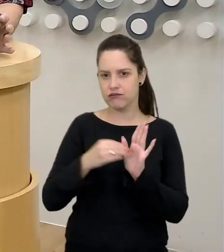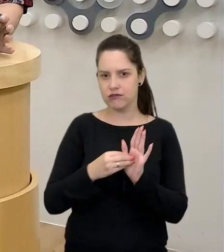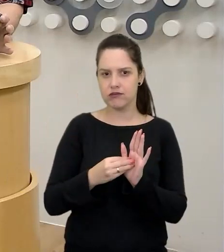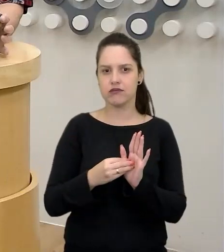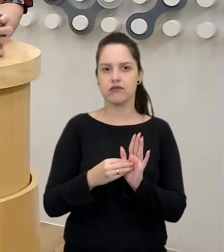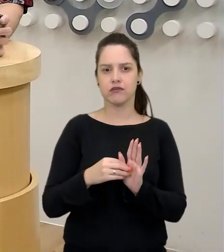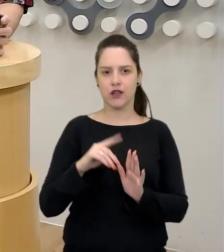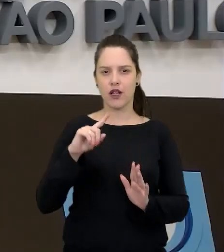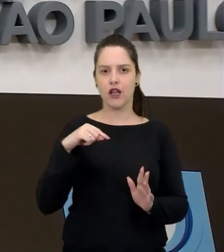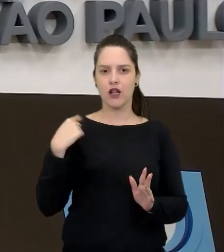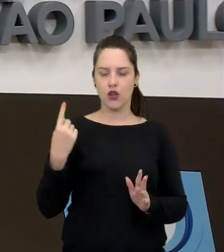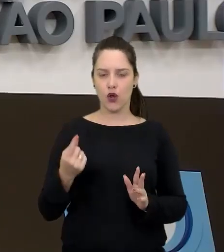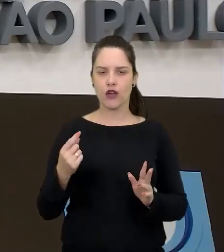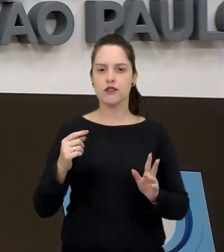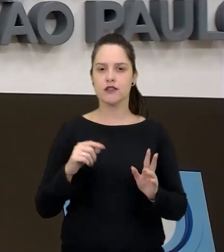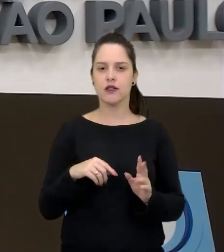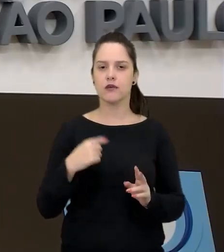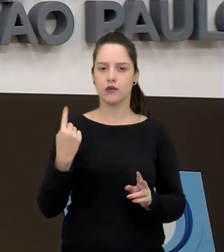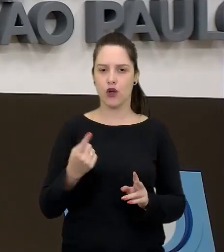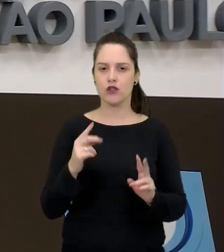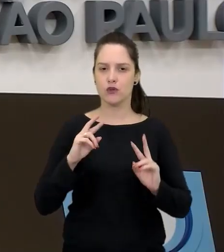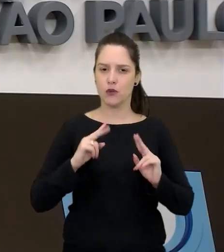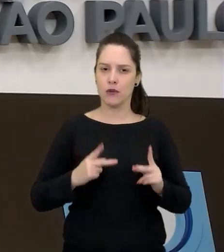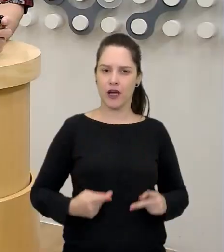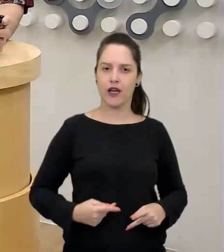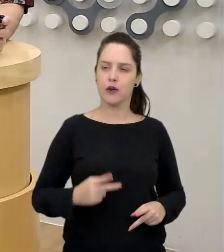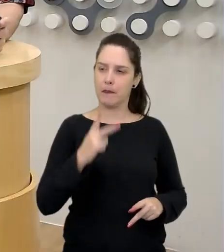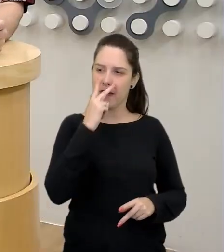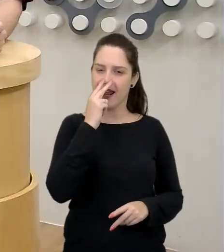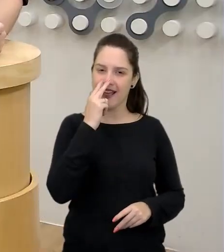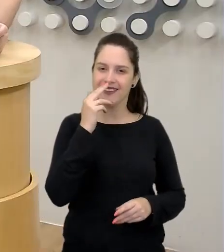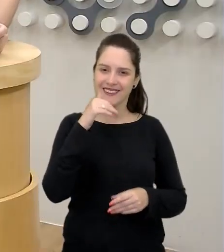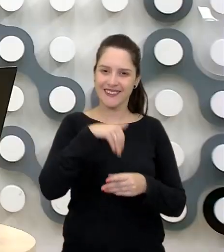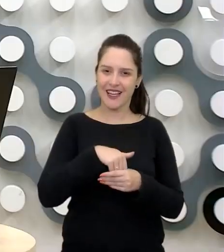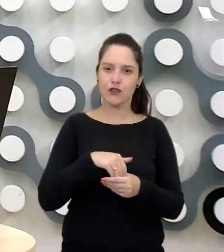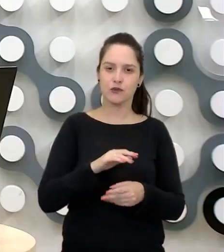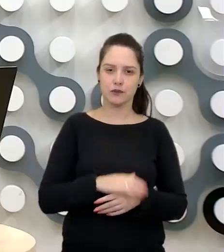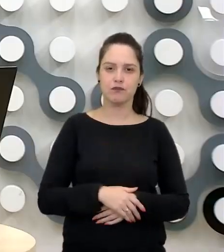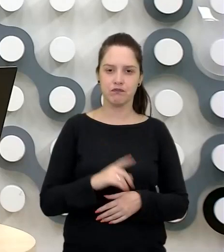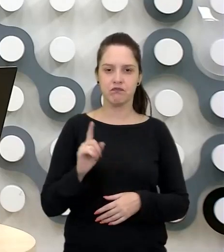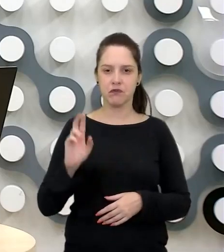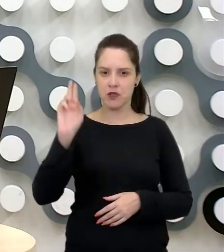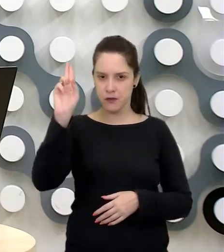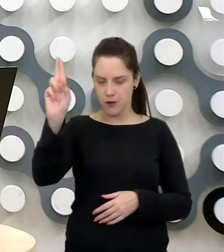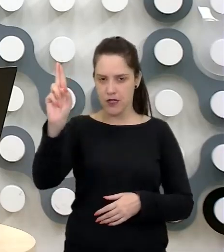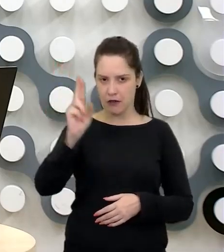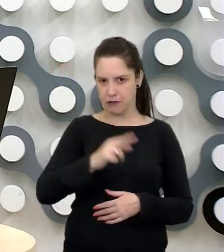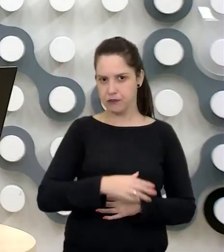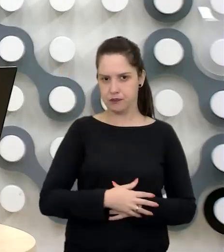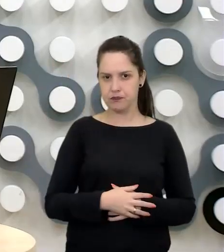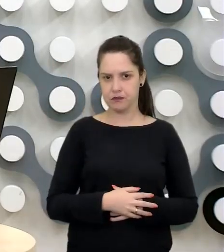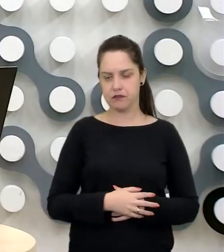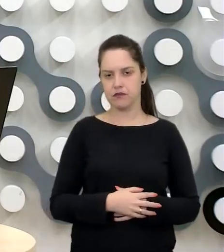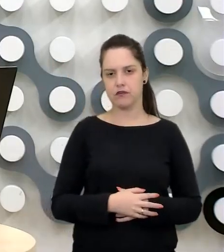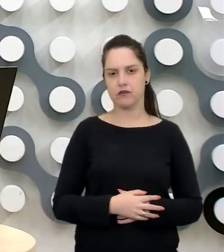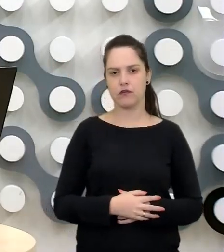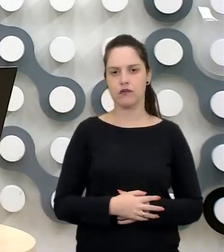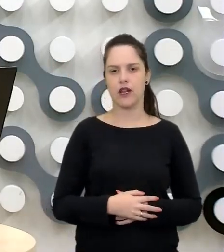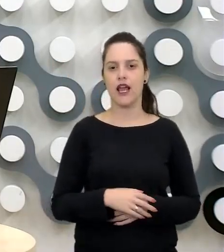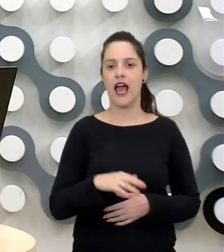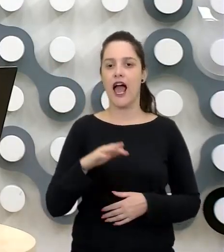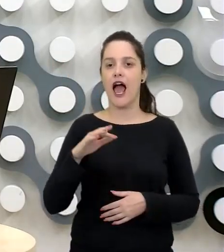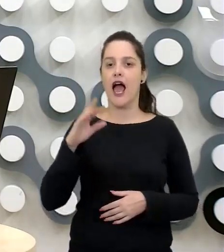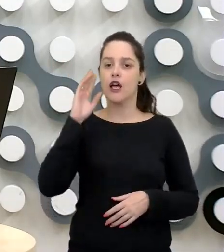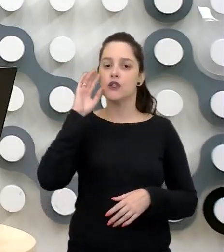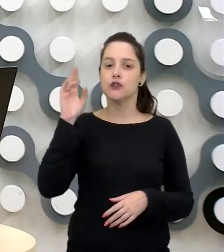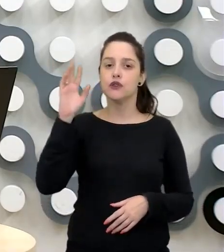moral e ética são fundamentos da filosofia, né? Então... É interessante que a Mafê já falou da fábula da